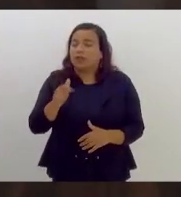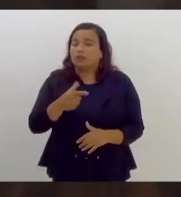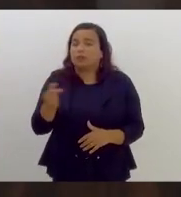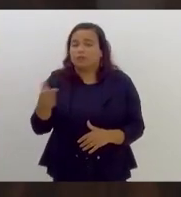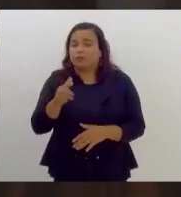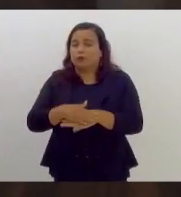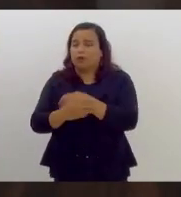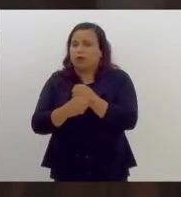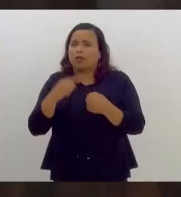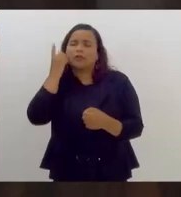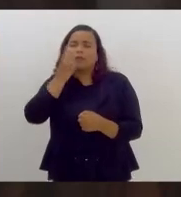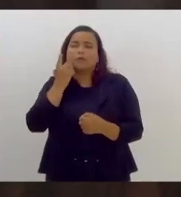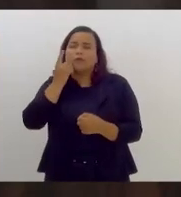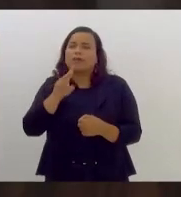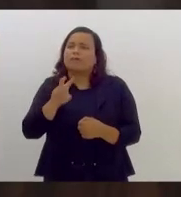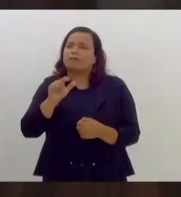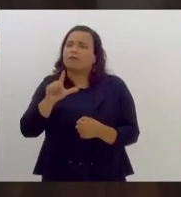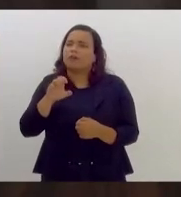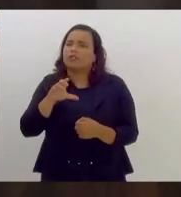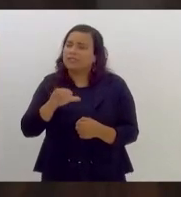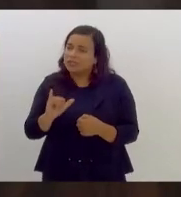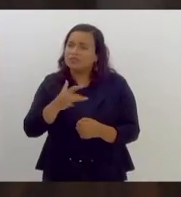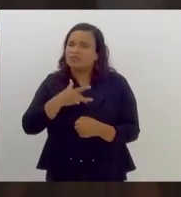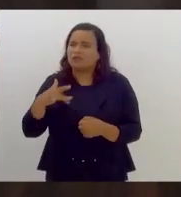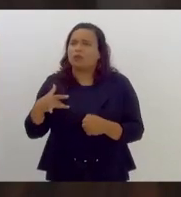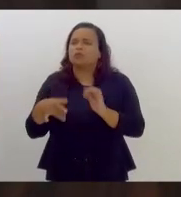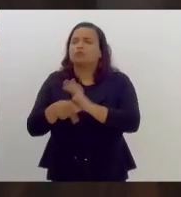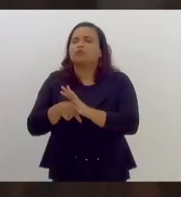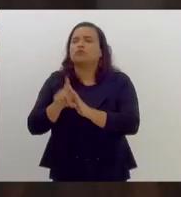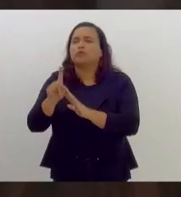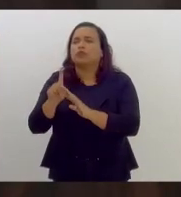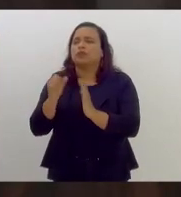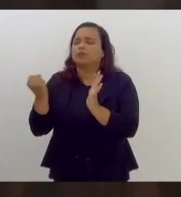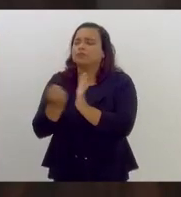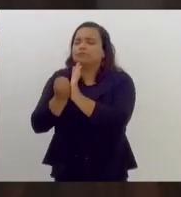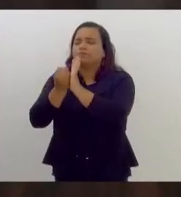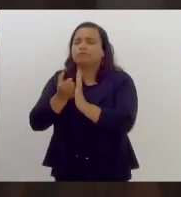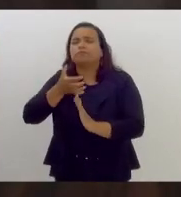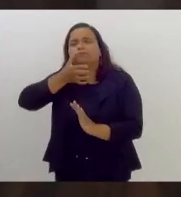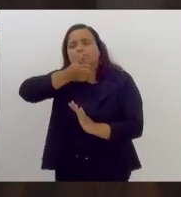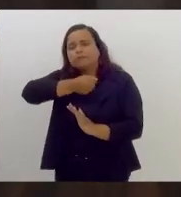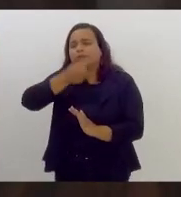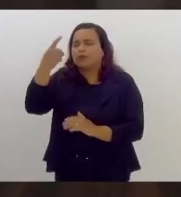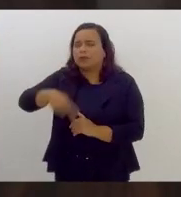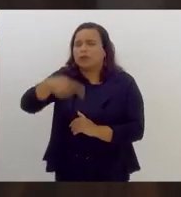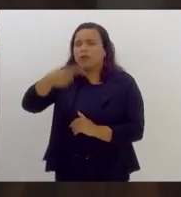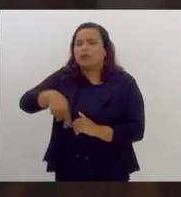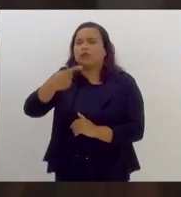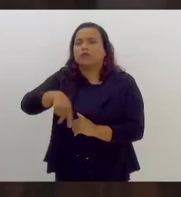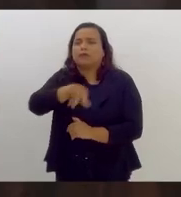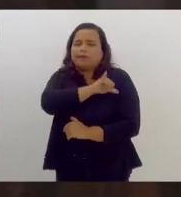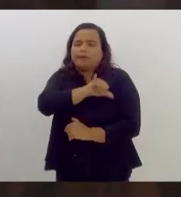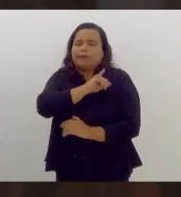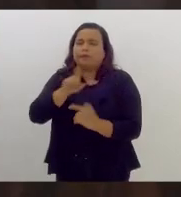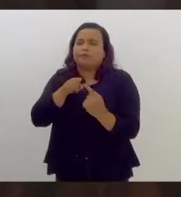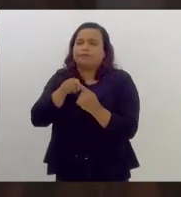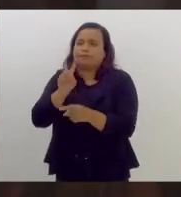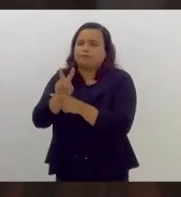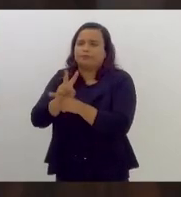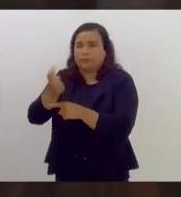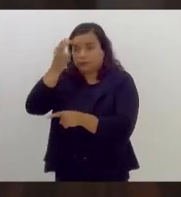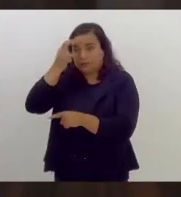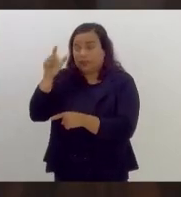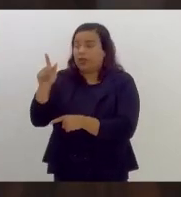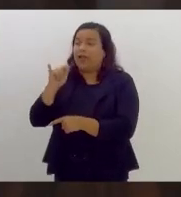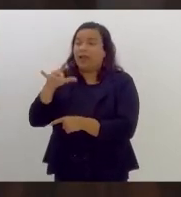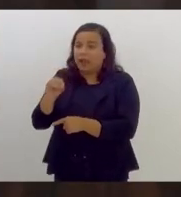de autoria do deputado Valdeci da Saúde, que considera patrimônio material do Estado do Rio de Janeiro para fins de preservação cultural, Grêmio